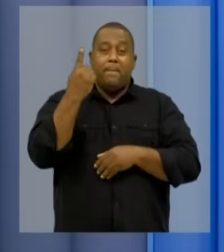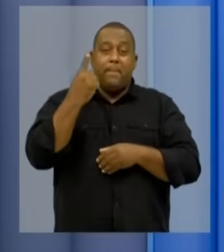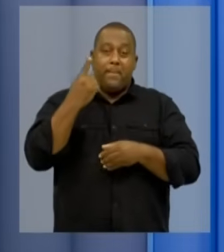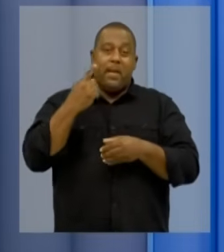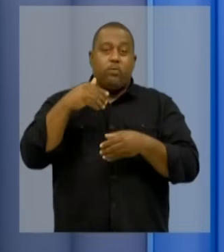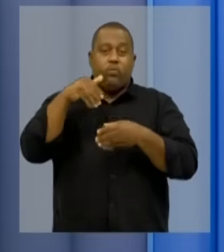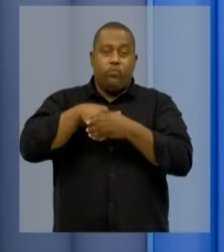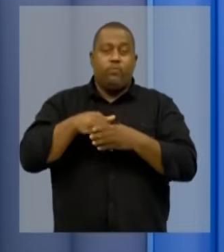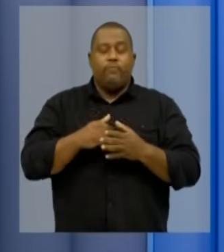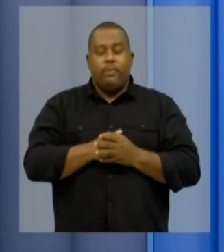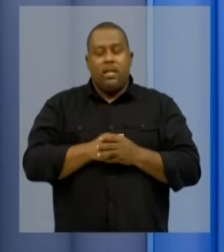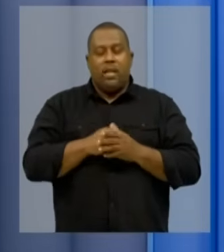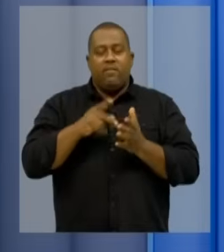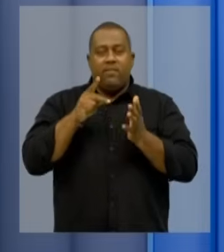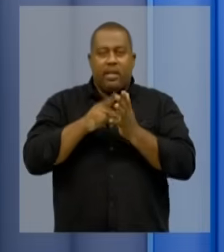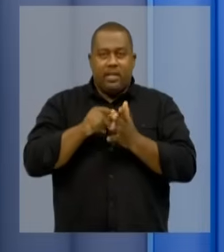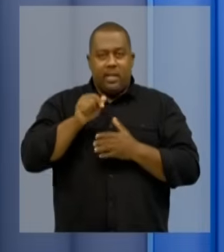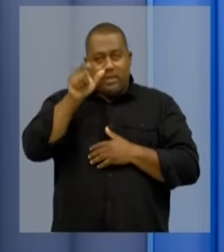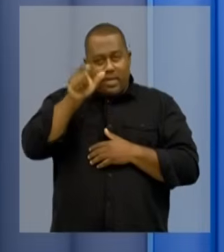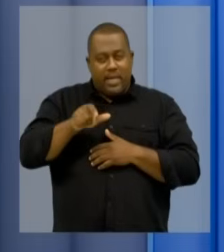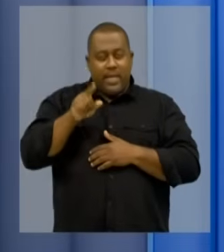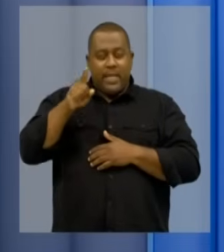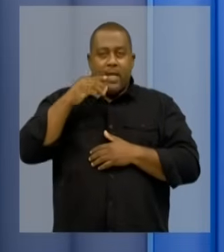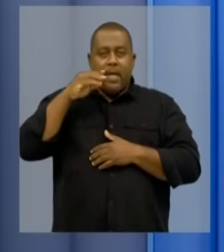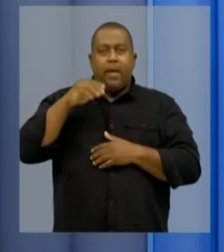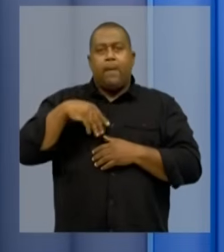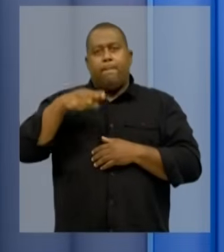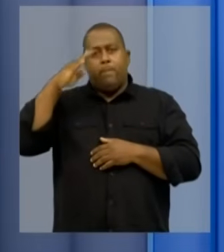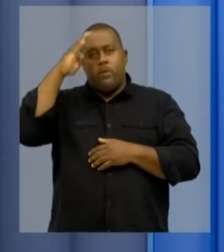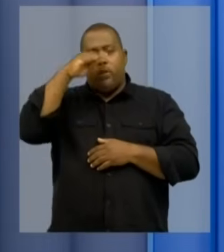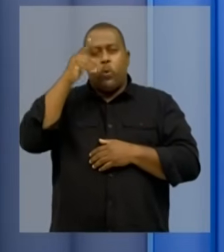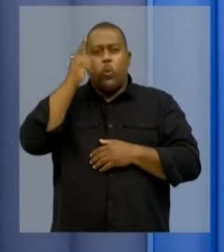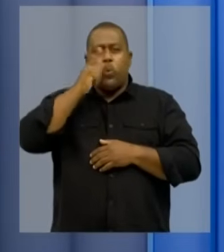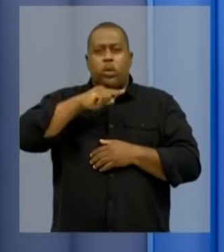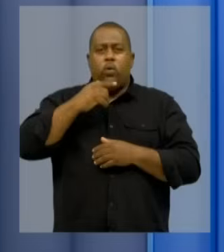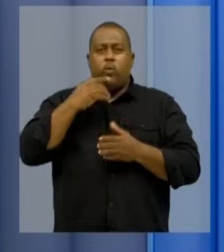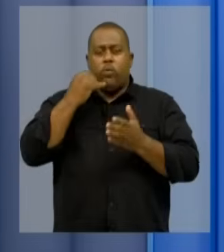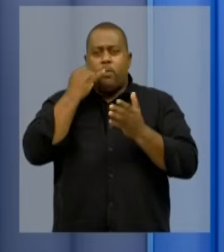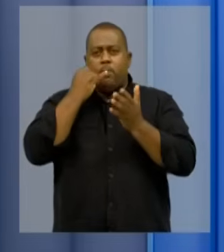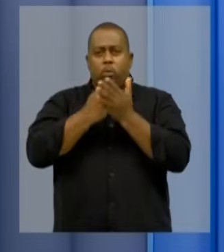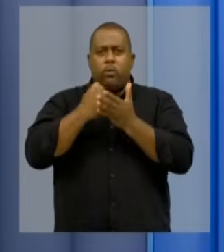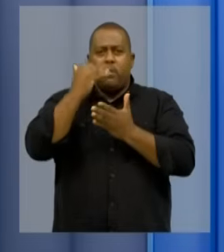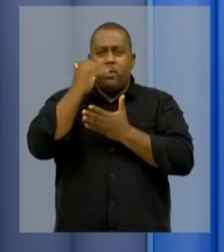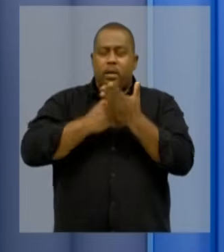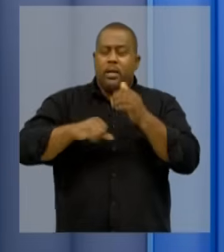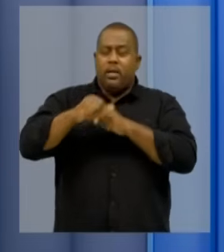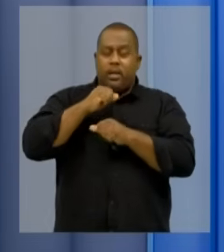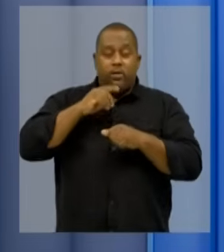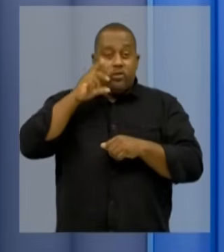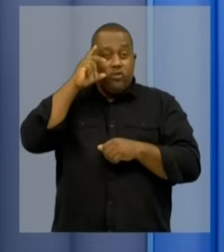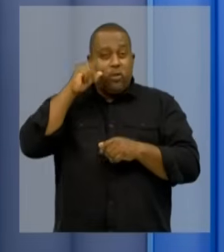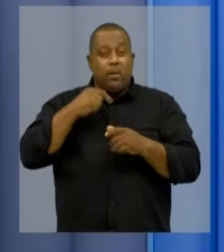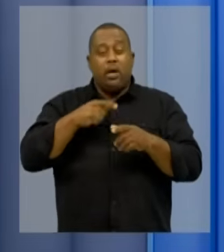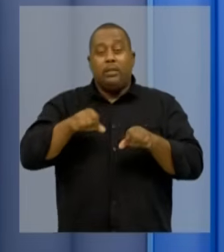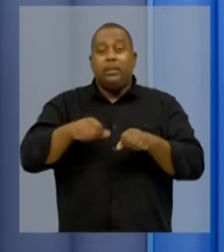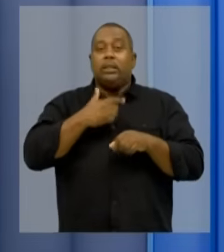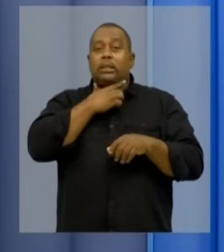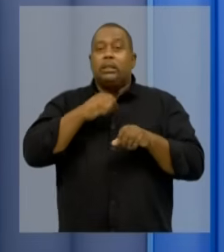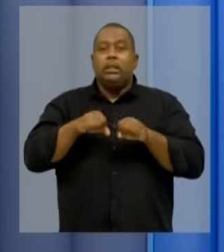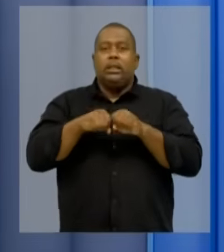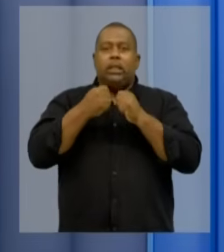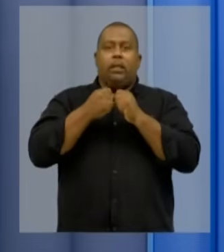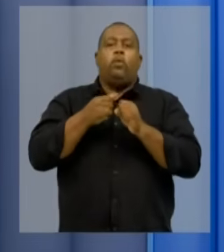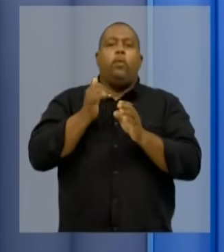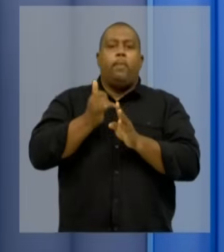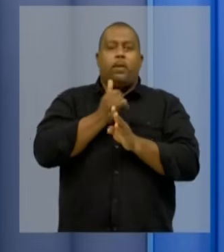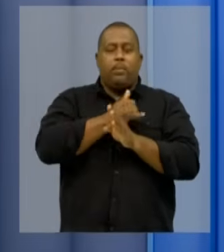pessoal? Que Bolsonaro baixou os impostos, diferente de como houve crise no passado, que Dilma quebrou a Petrobras. E Bolsonaro não,